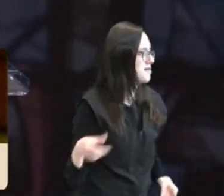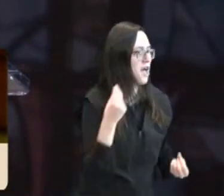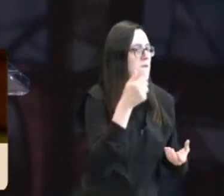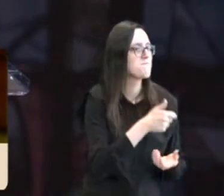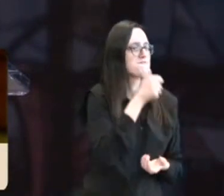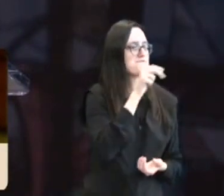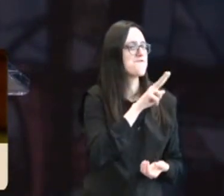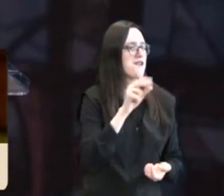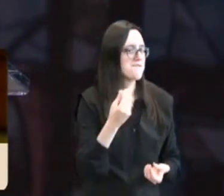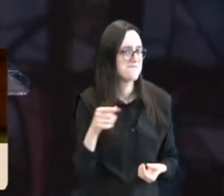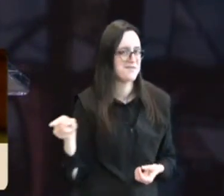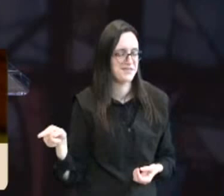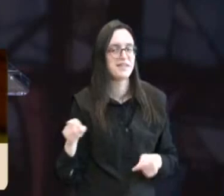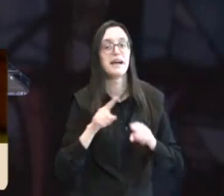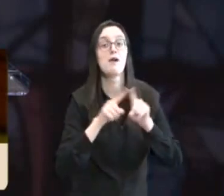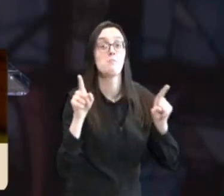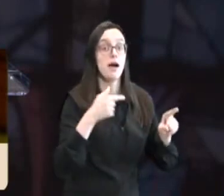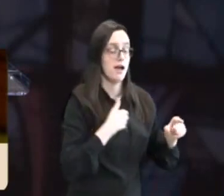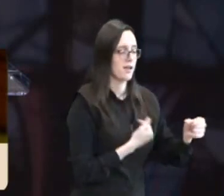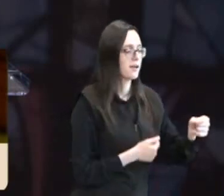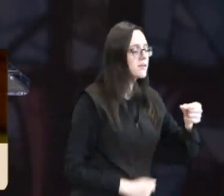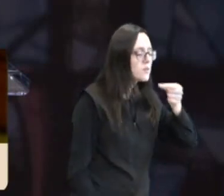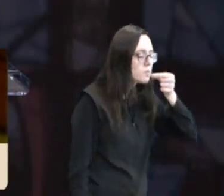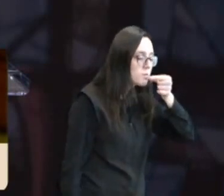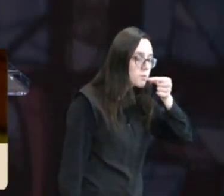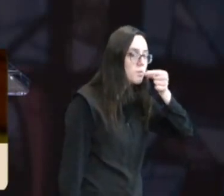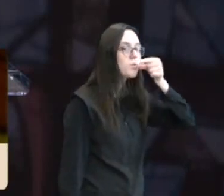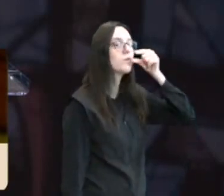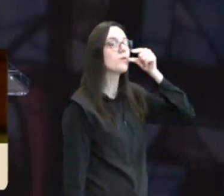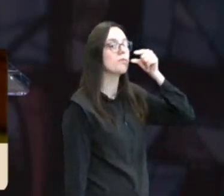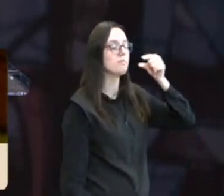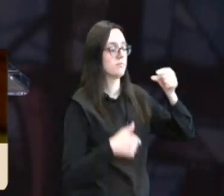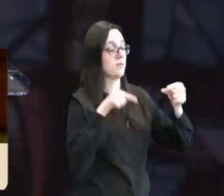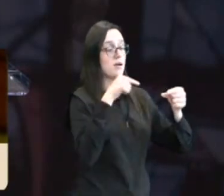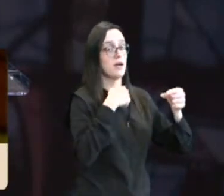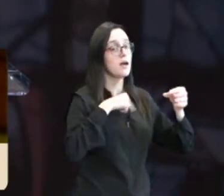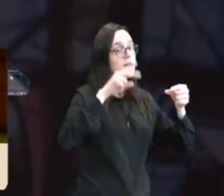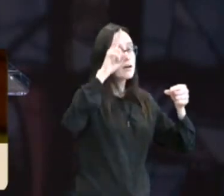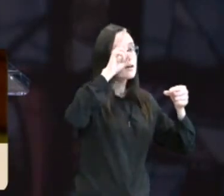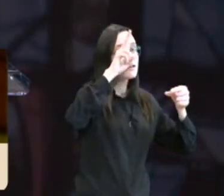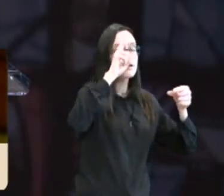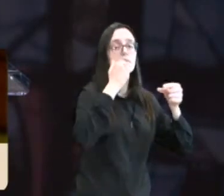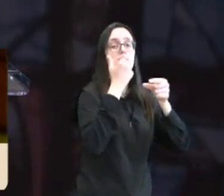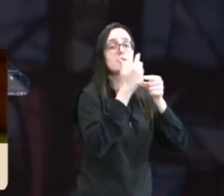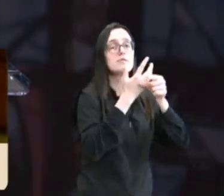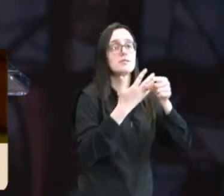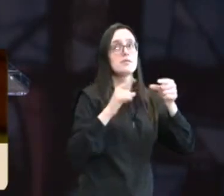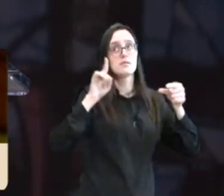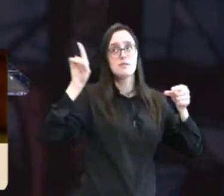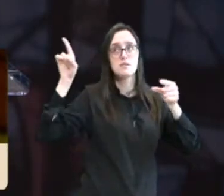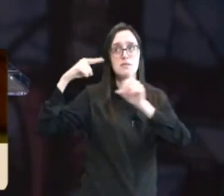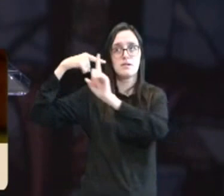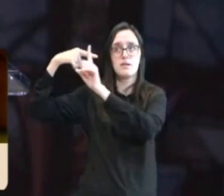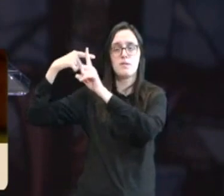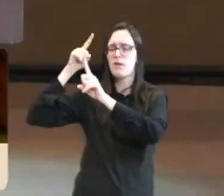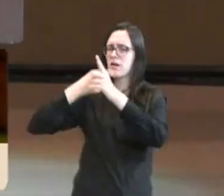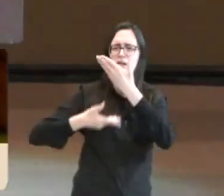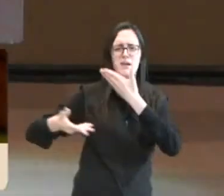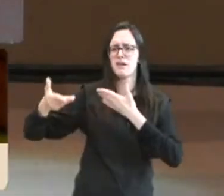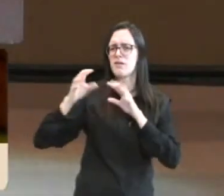uva. Mas quando eu bebo daquele suco de uva, eu estou lembrando o sangue derramado. Isso é comunhão.